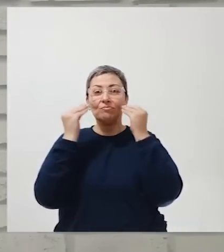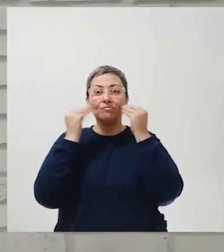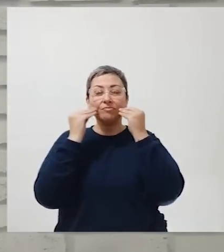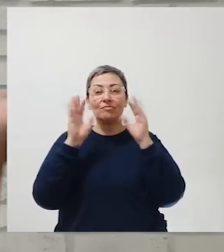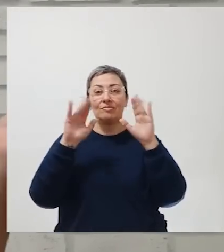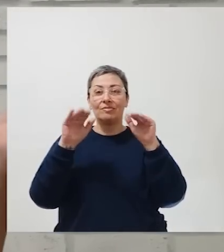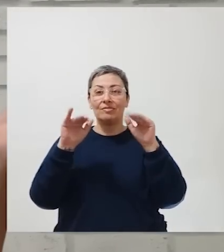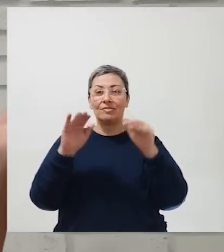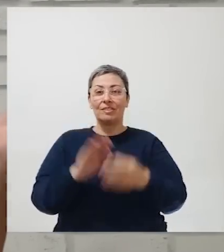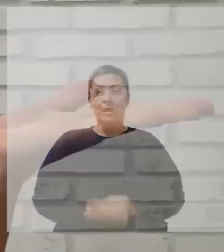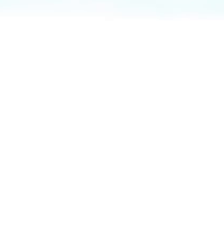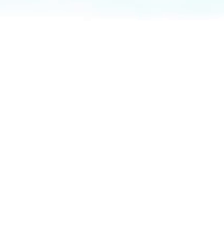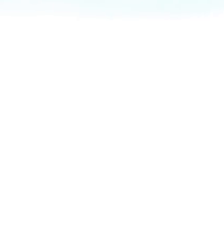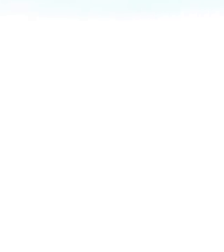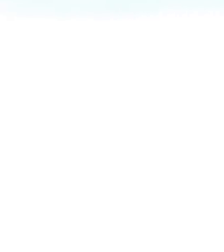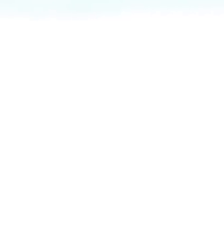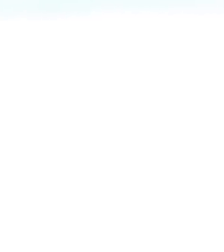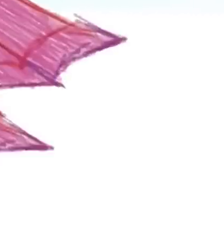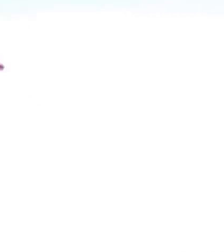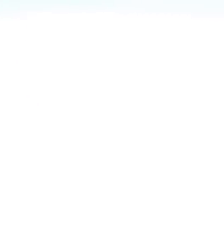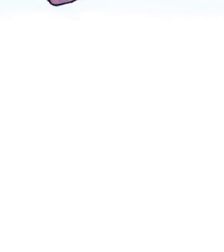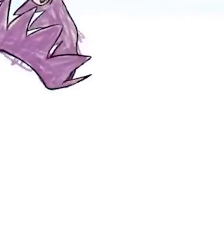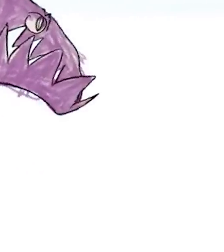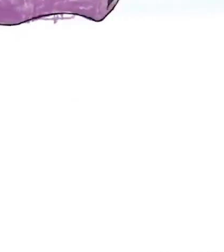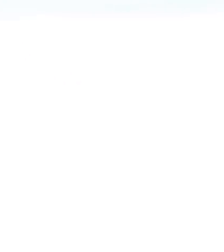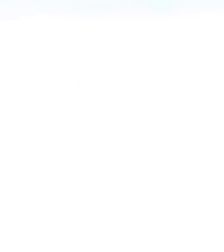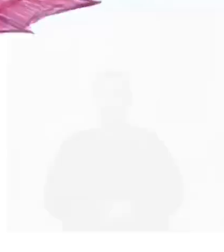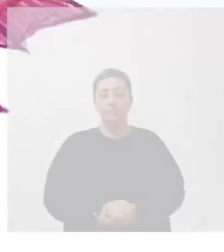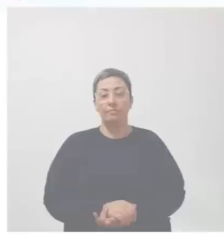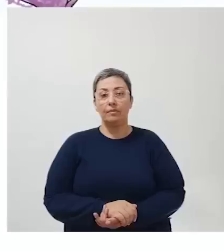beijo e até mais!